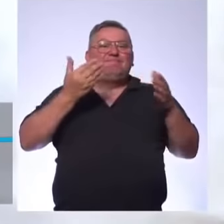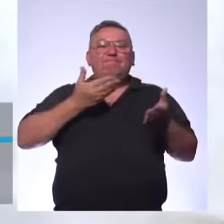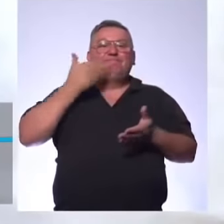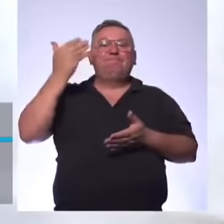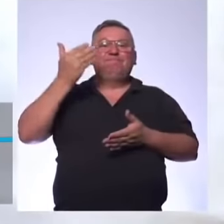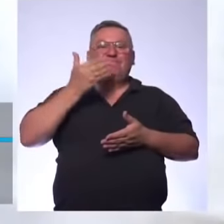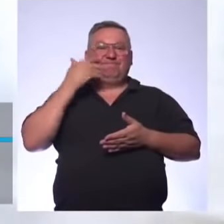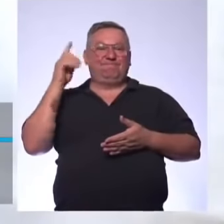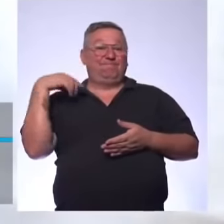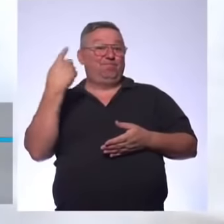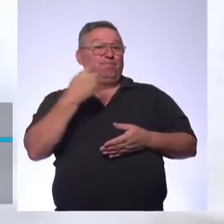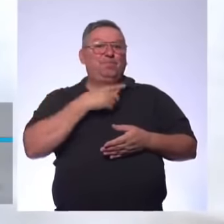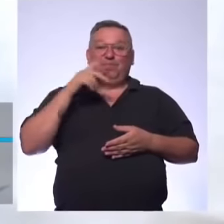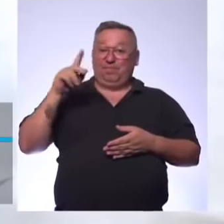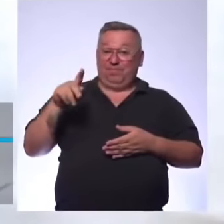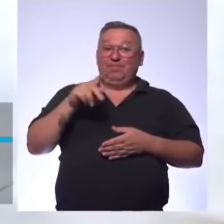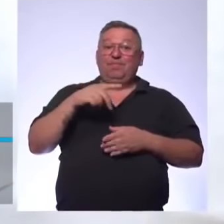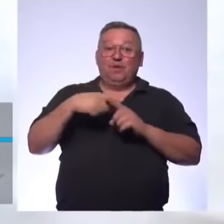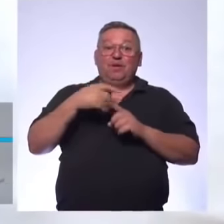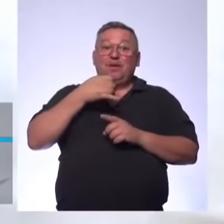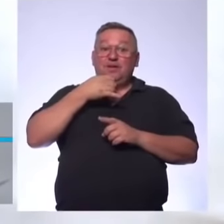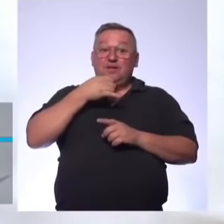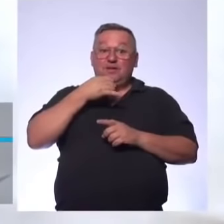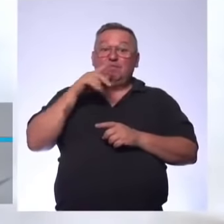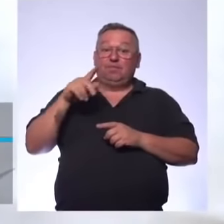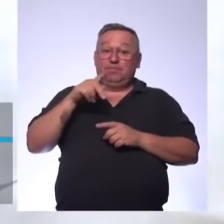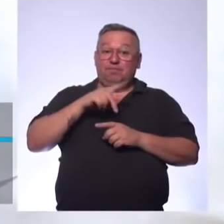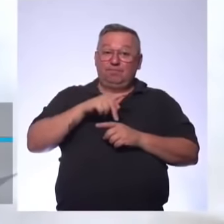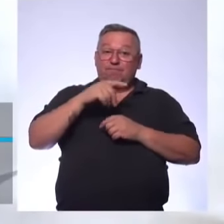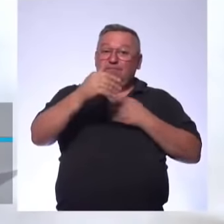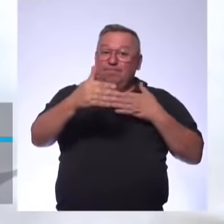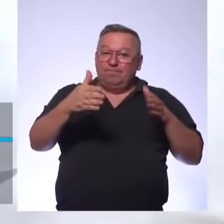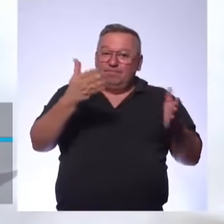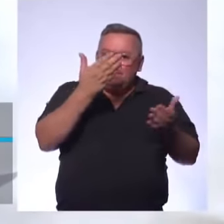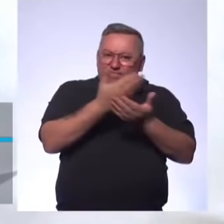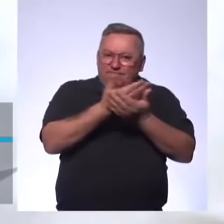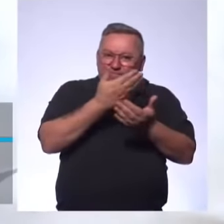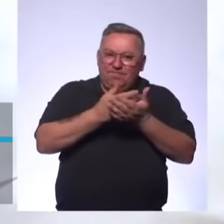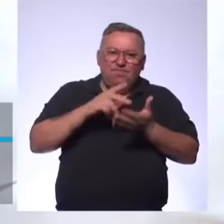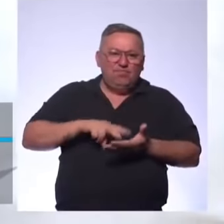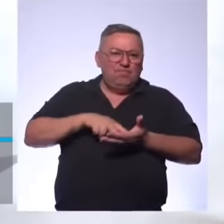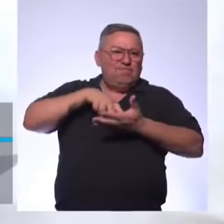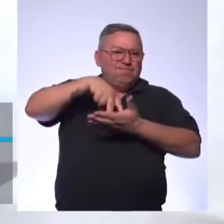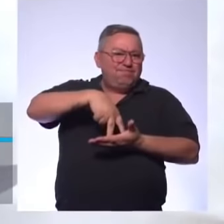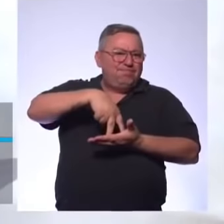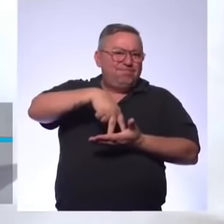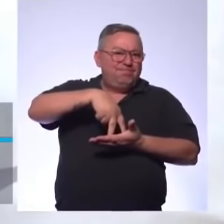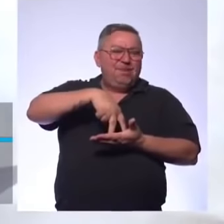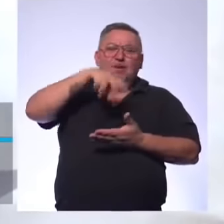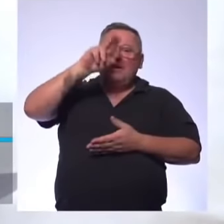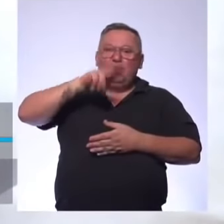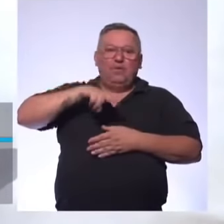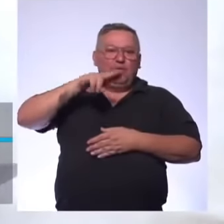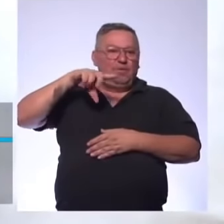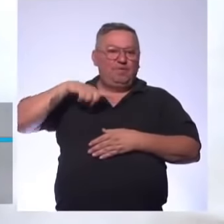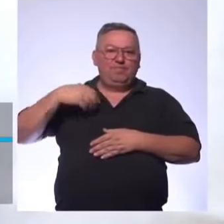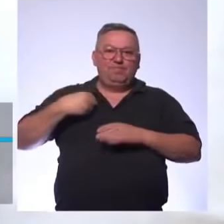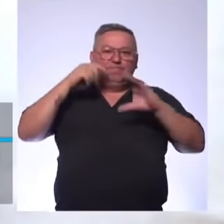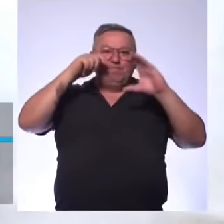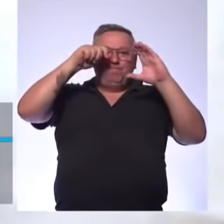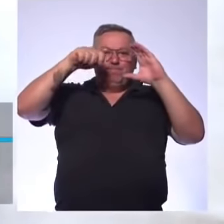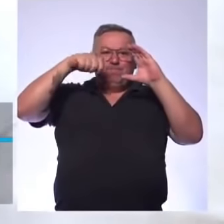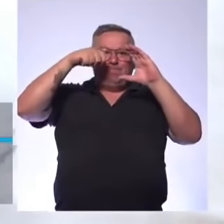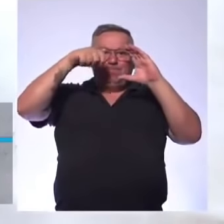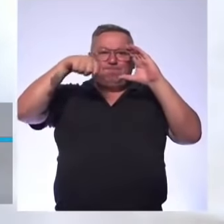mais fácil para nós professores porque por exemplo eu sou professora de sala de aula de pé no chão e eu nunca estive aqui na